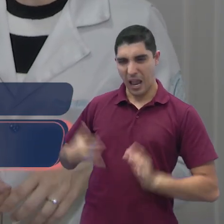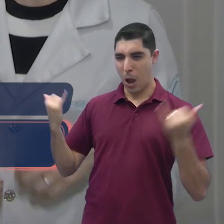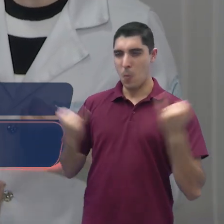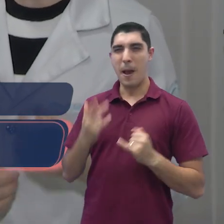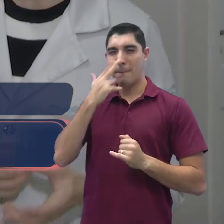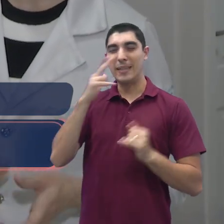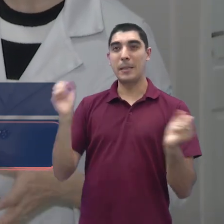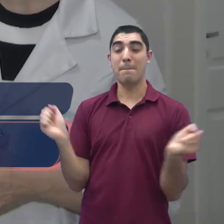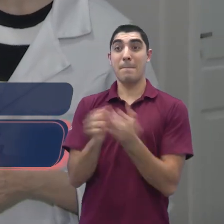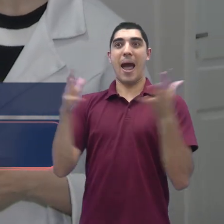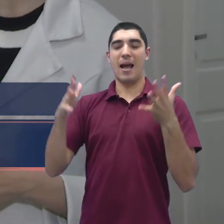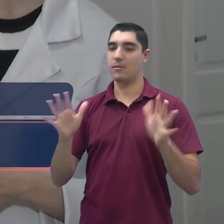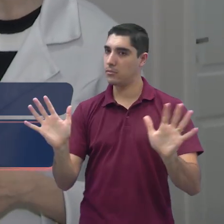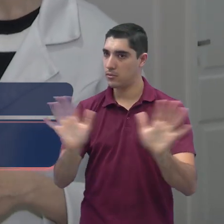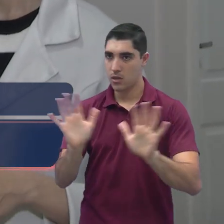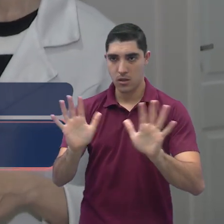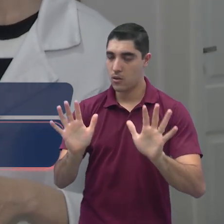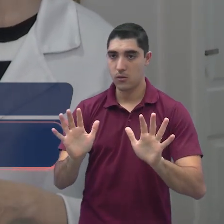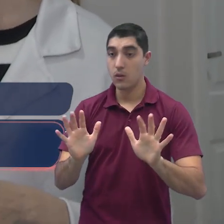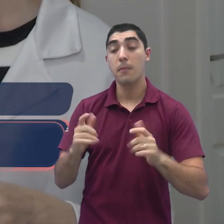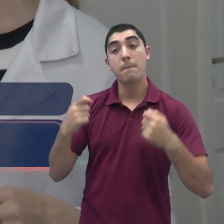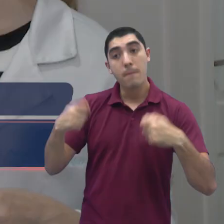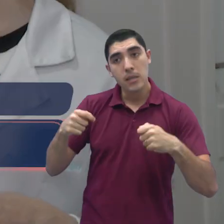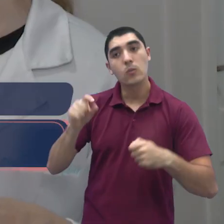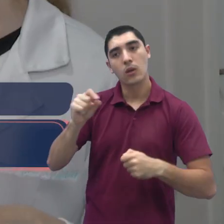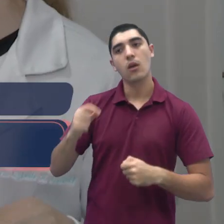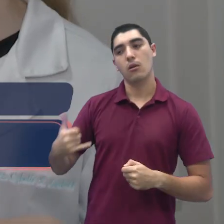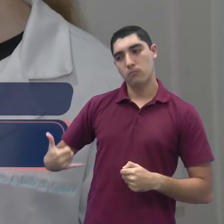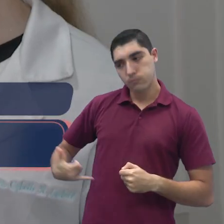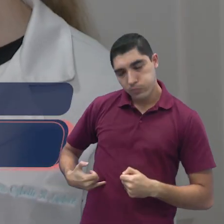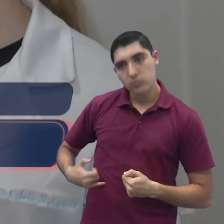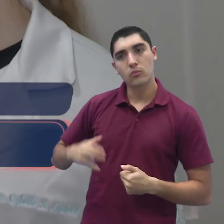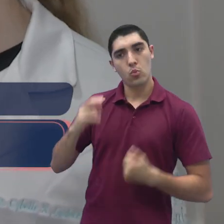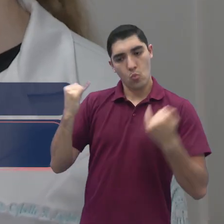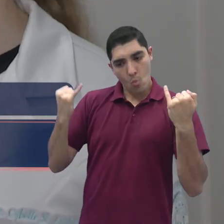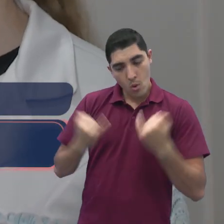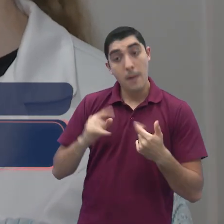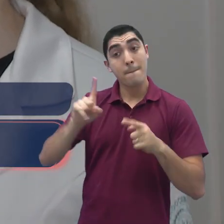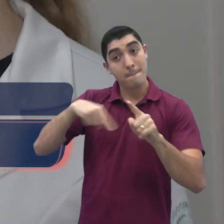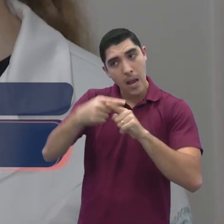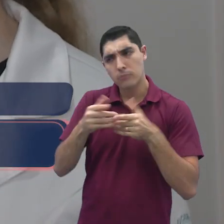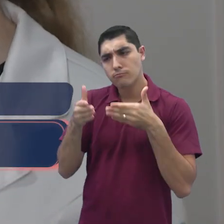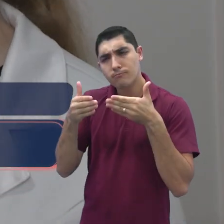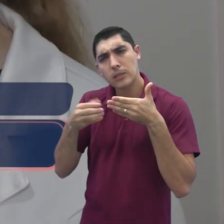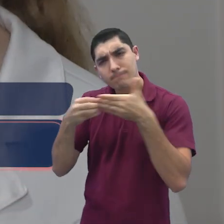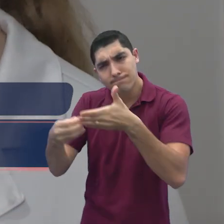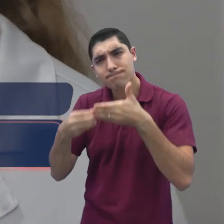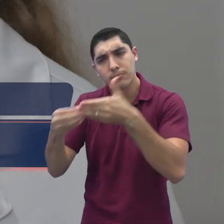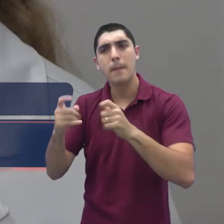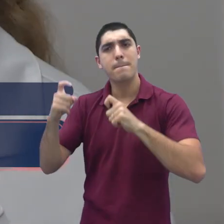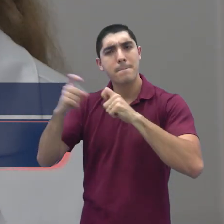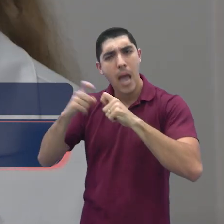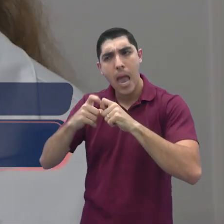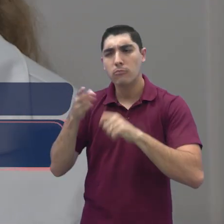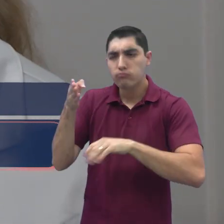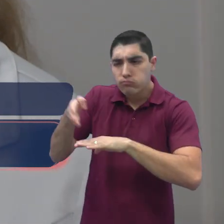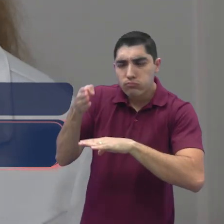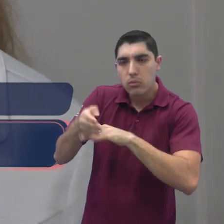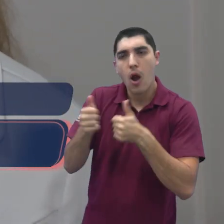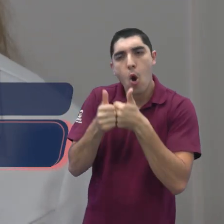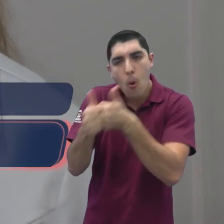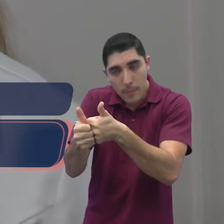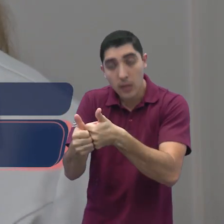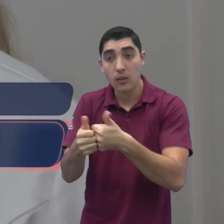medicação, não é um atalho, um caminho mágico. Então, por isso que é interessante ter algum acompanhamento para ter orientação para potencializar o máximo efeito